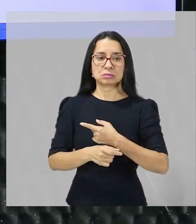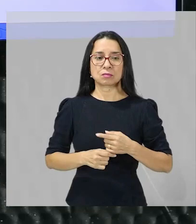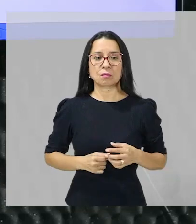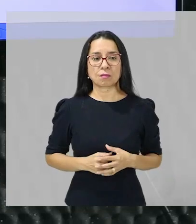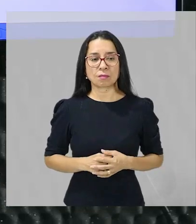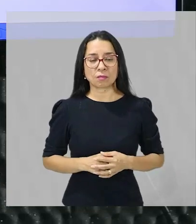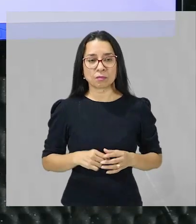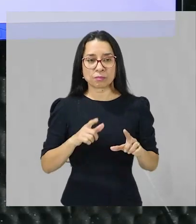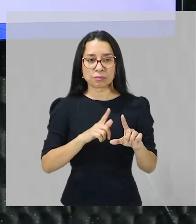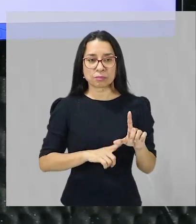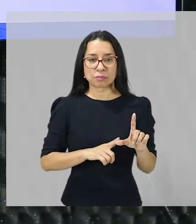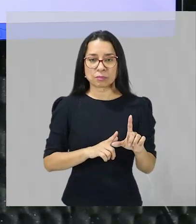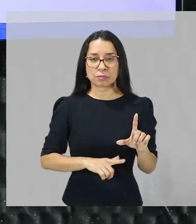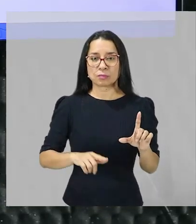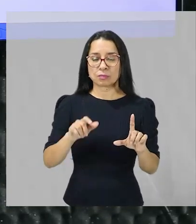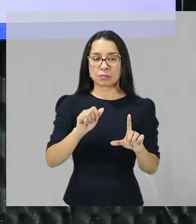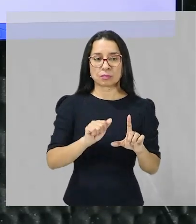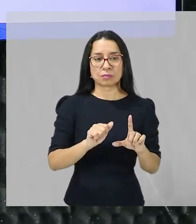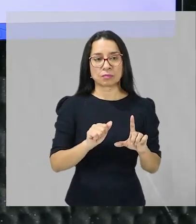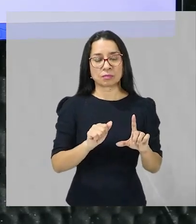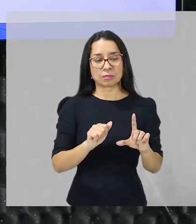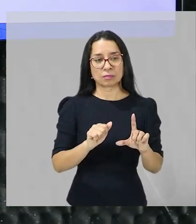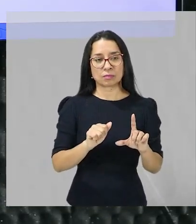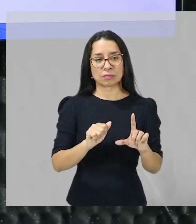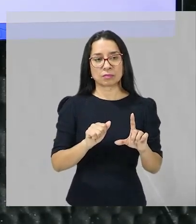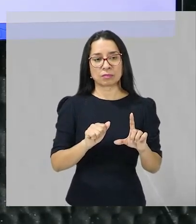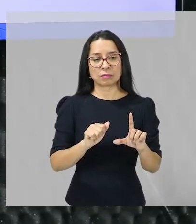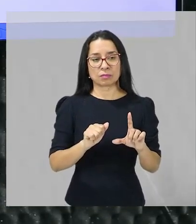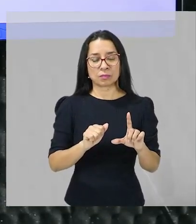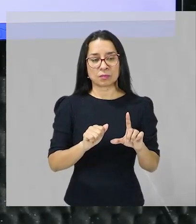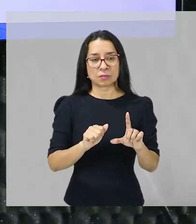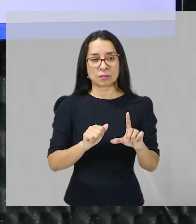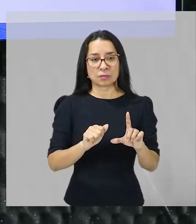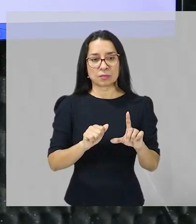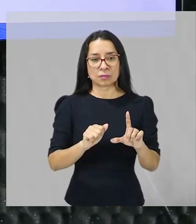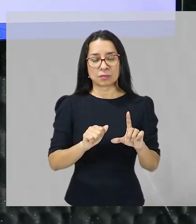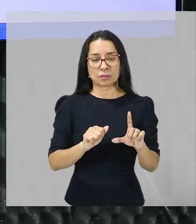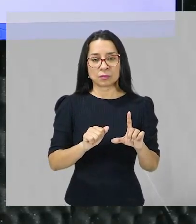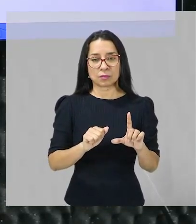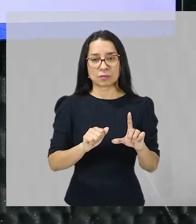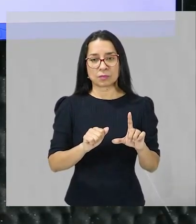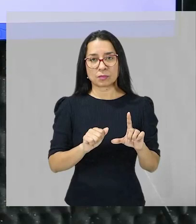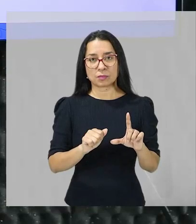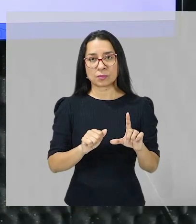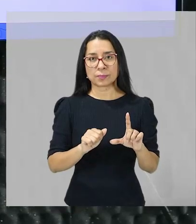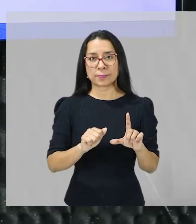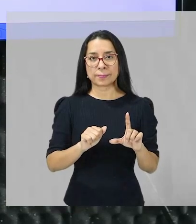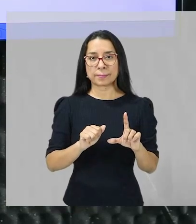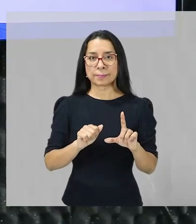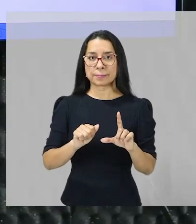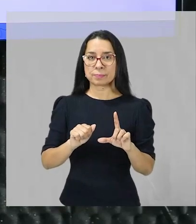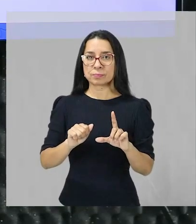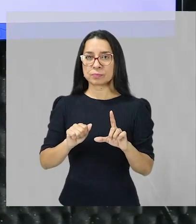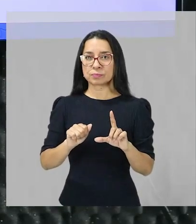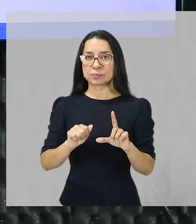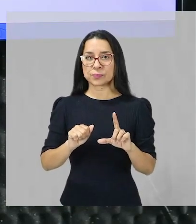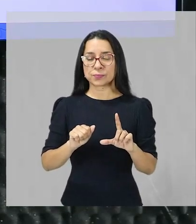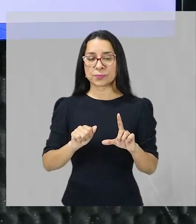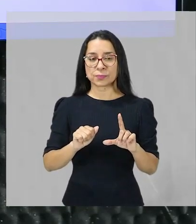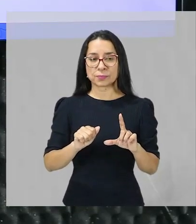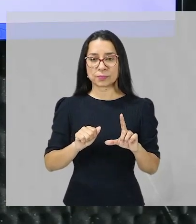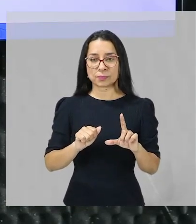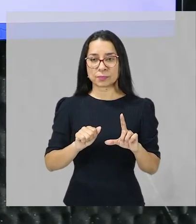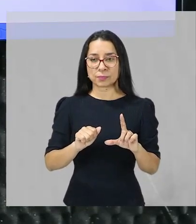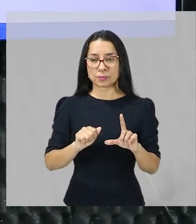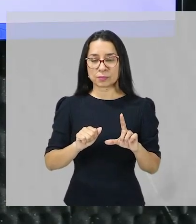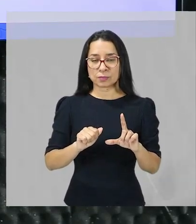um desses clones, o que eles apresentam? Letra A, eles apresentam 50% dos genes nucleares do